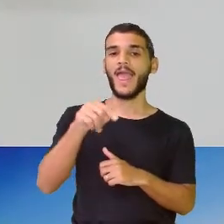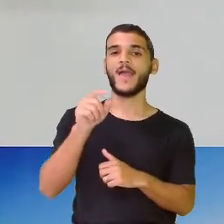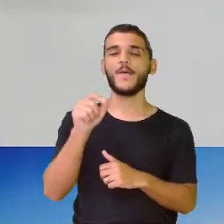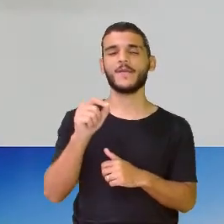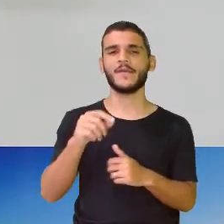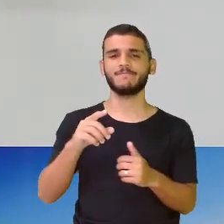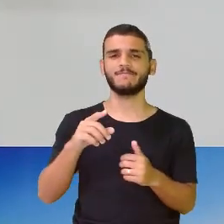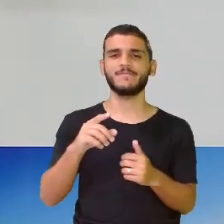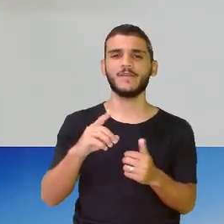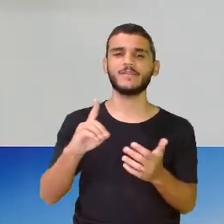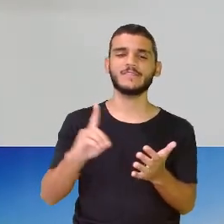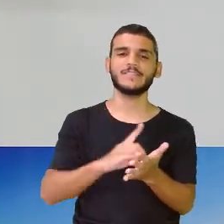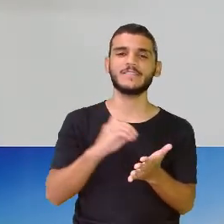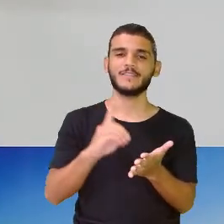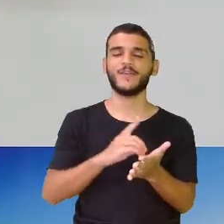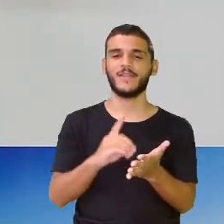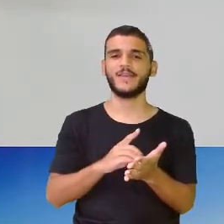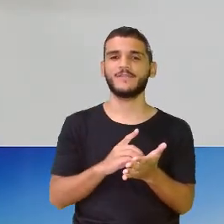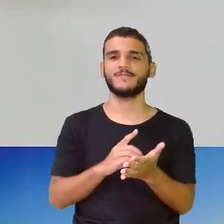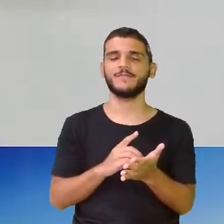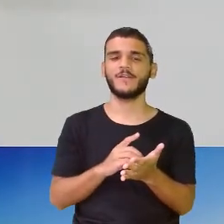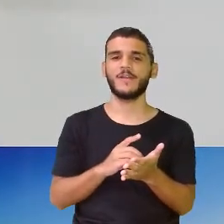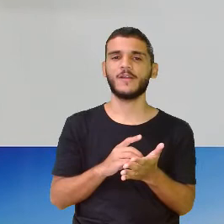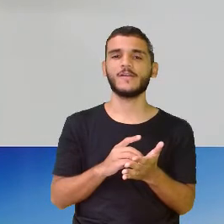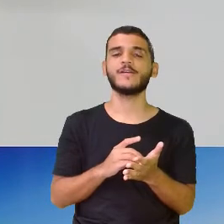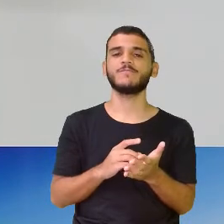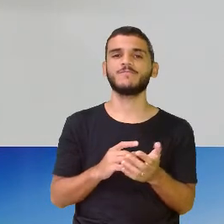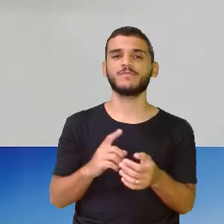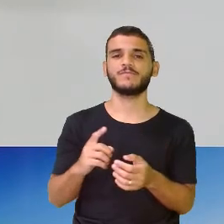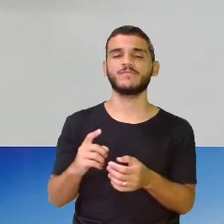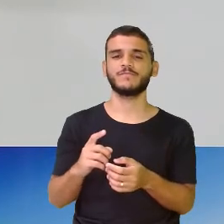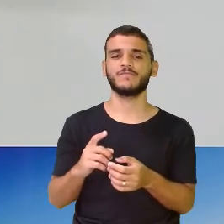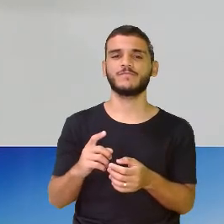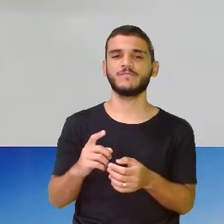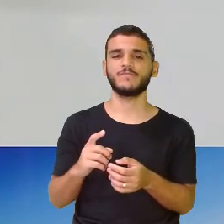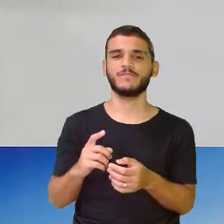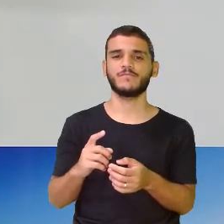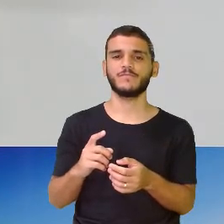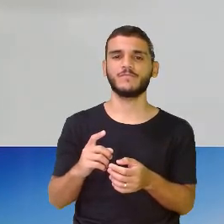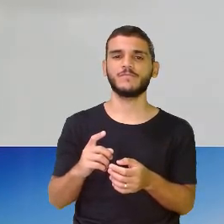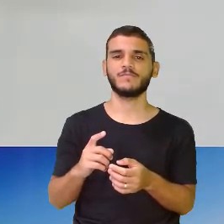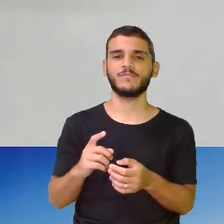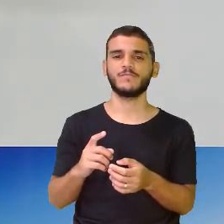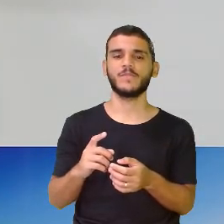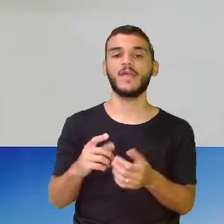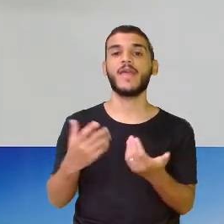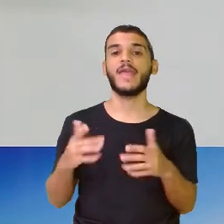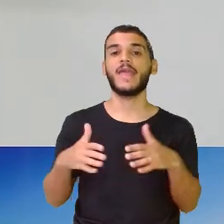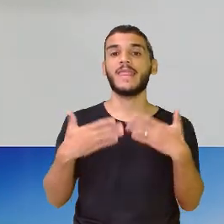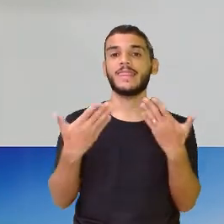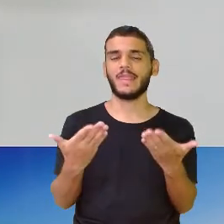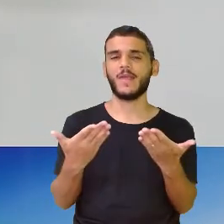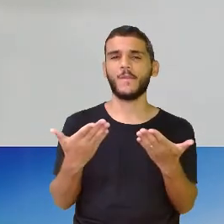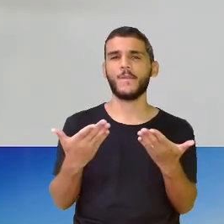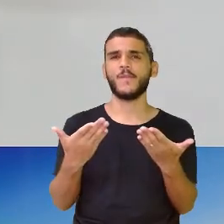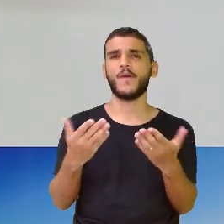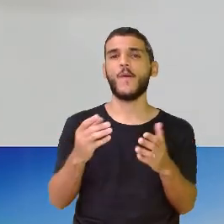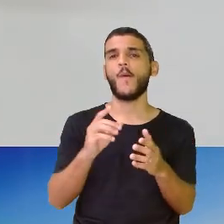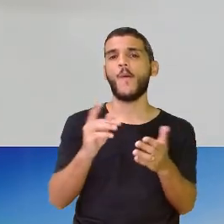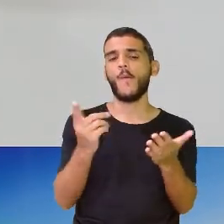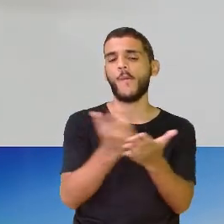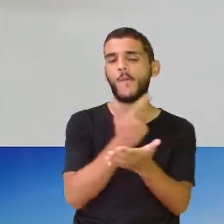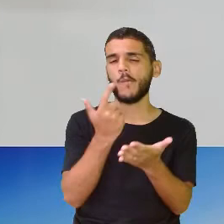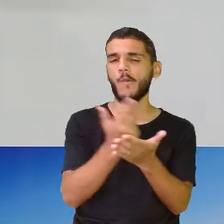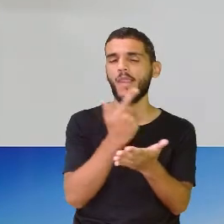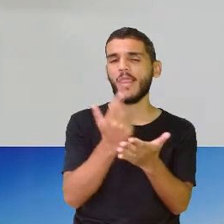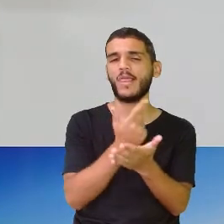o dicionário. E aí, a gente pensa, a palavra preferida é o nome do livro, o autor é